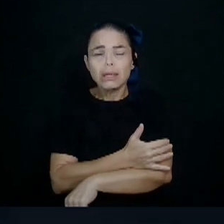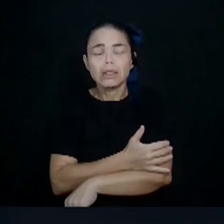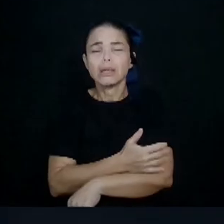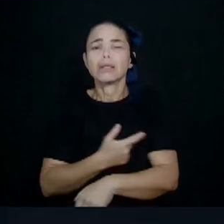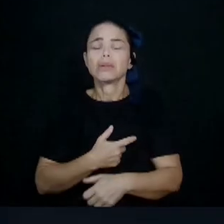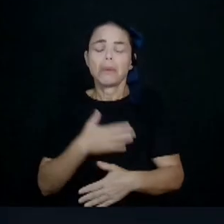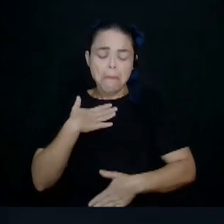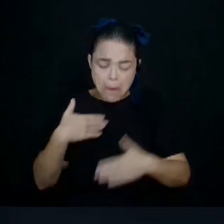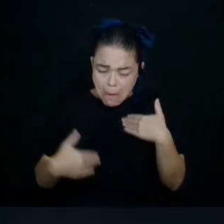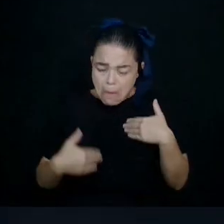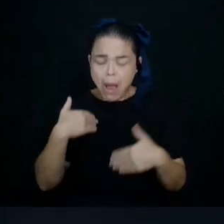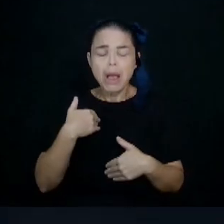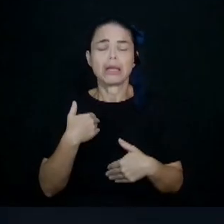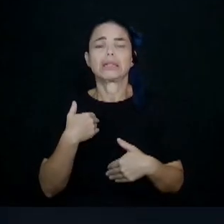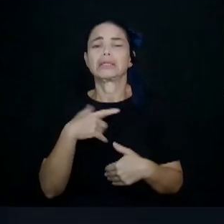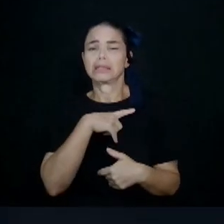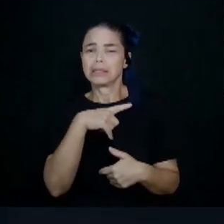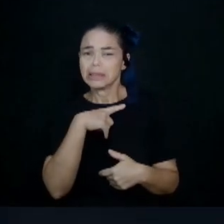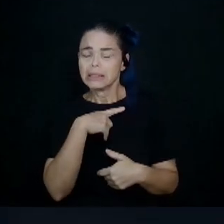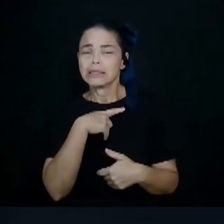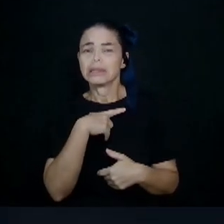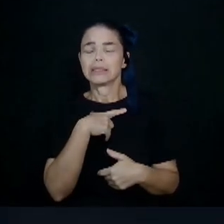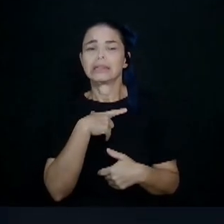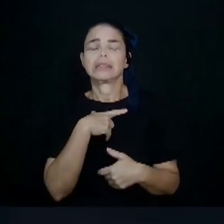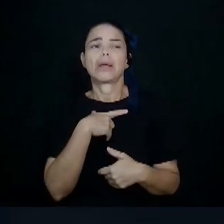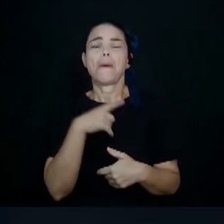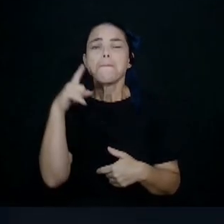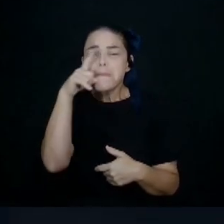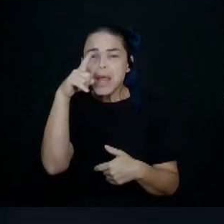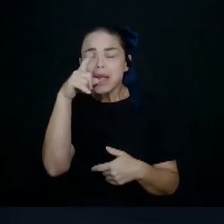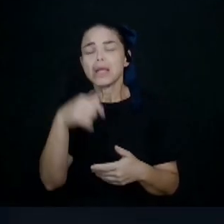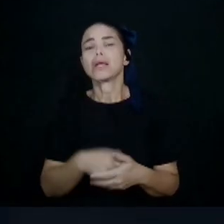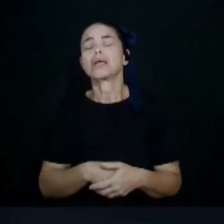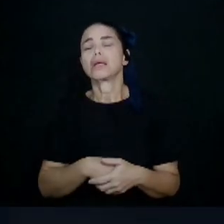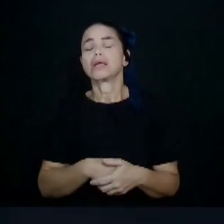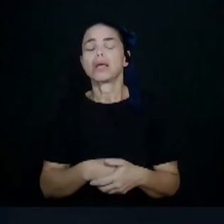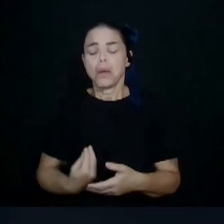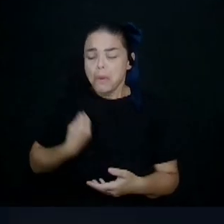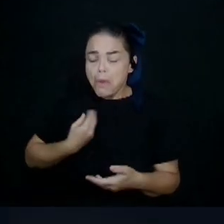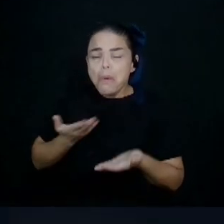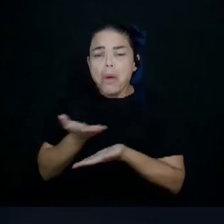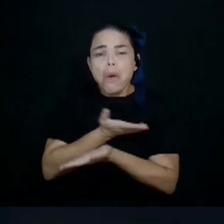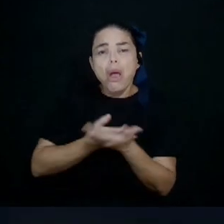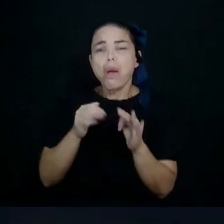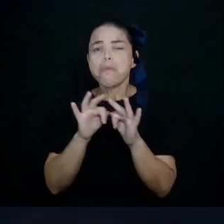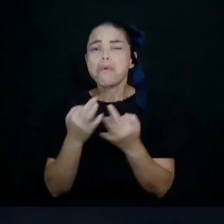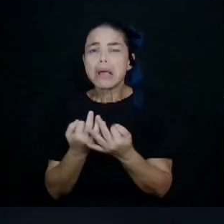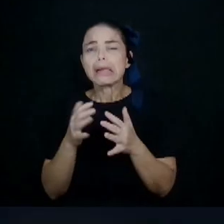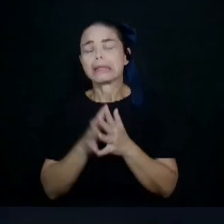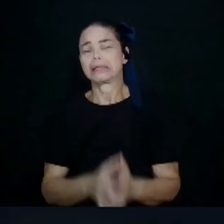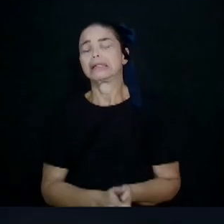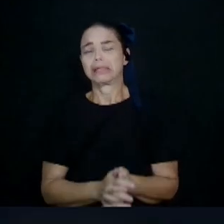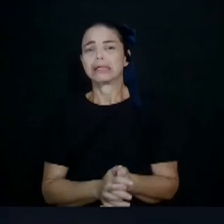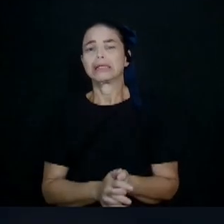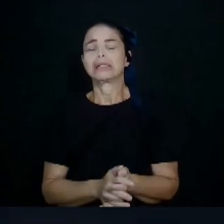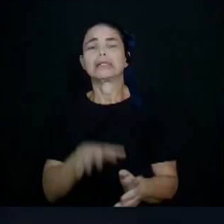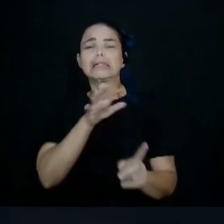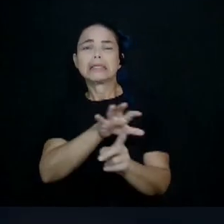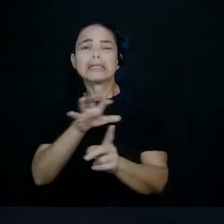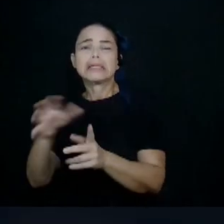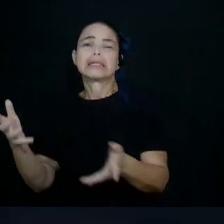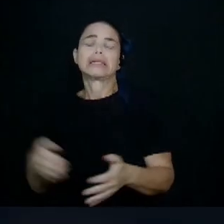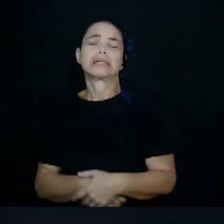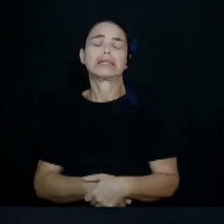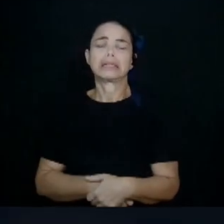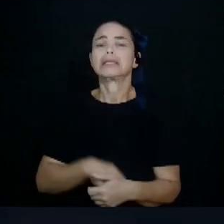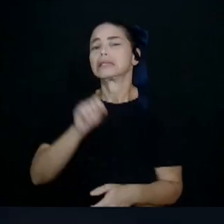físicos, também tem a questão dentro de casa também, né? A convivência com a família também, ela é afetada, não é? Sem